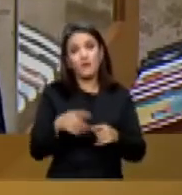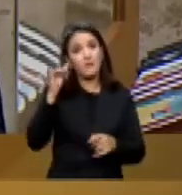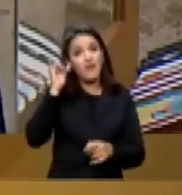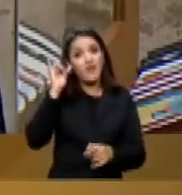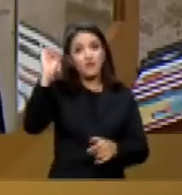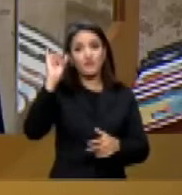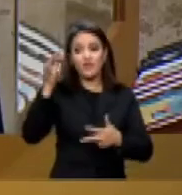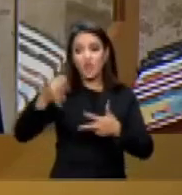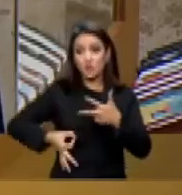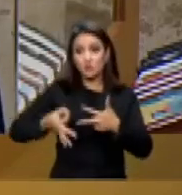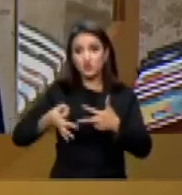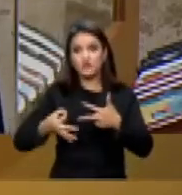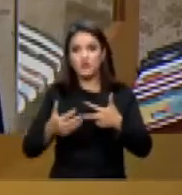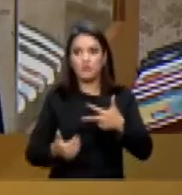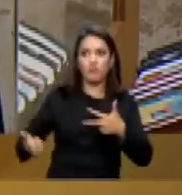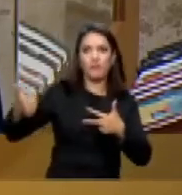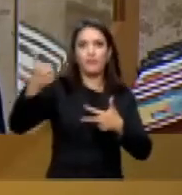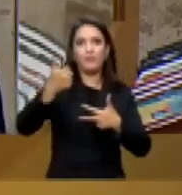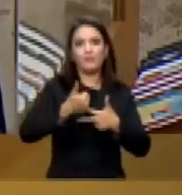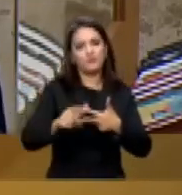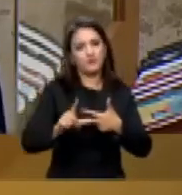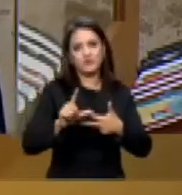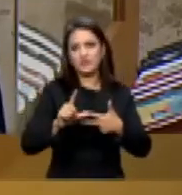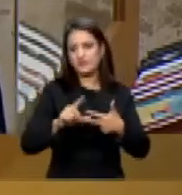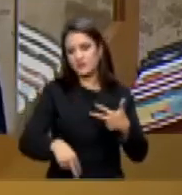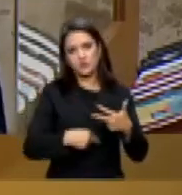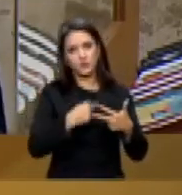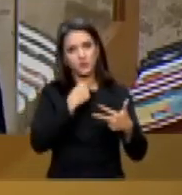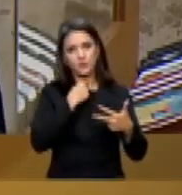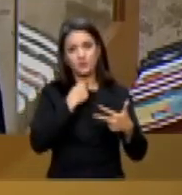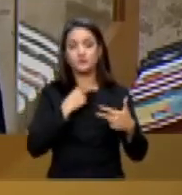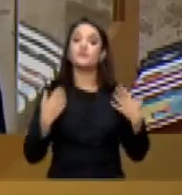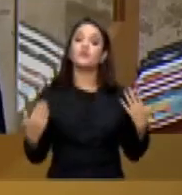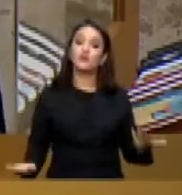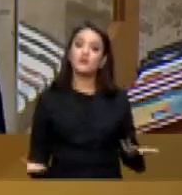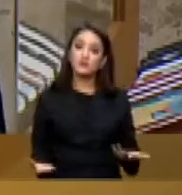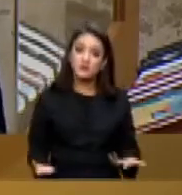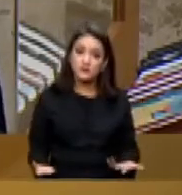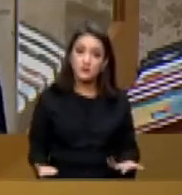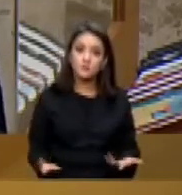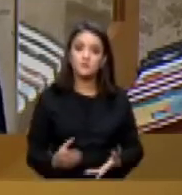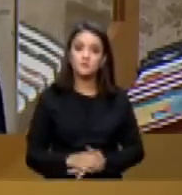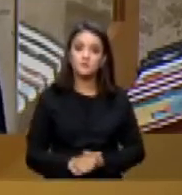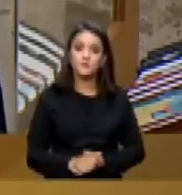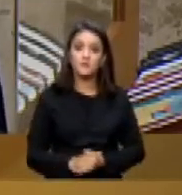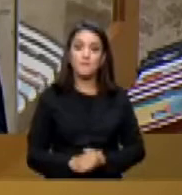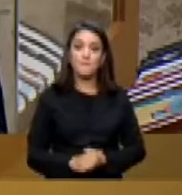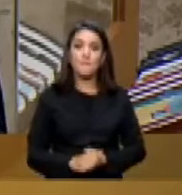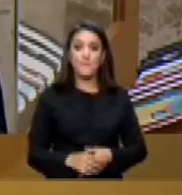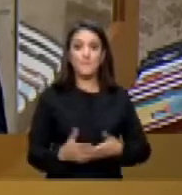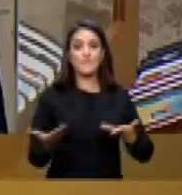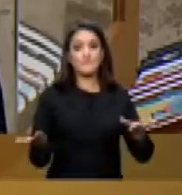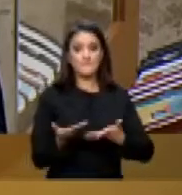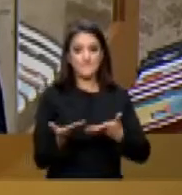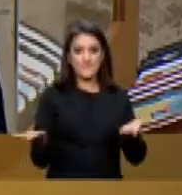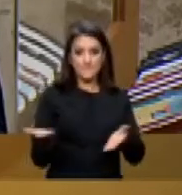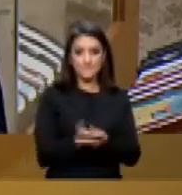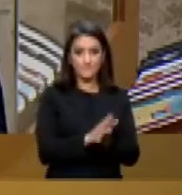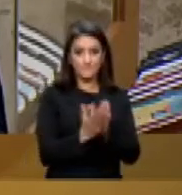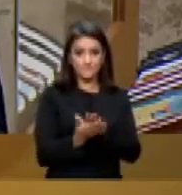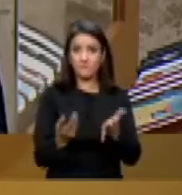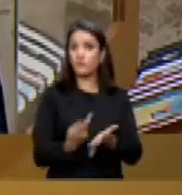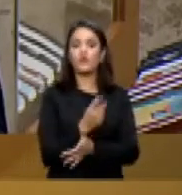legislador positivo, o Parlamento brasileiro, nas suas escolhas políticas. No presente caso, o